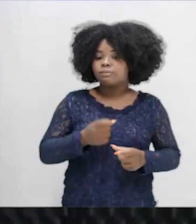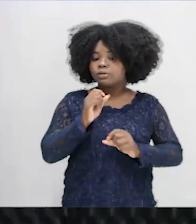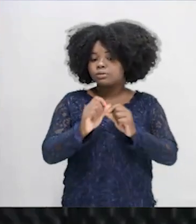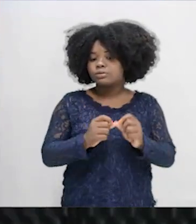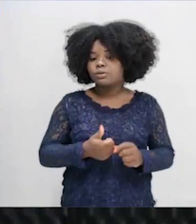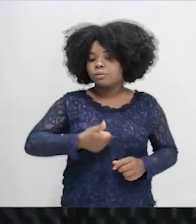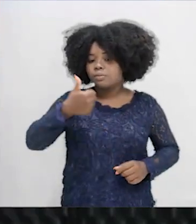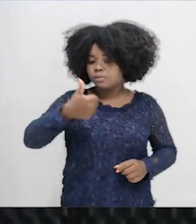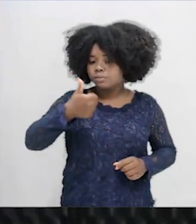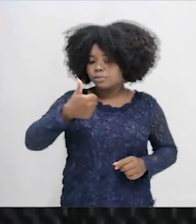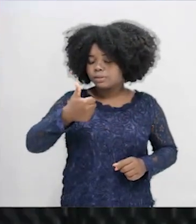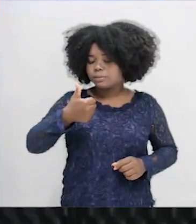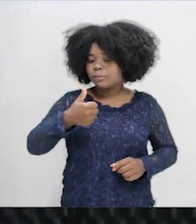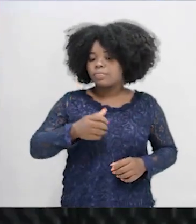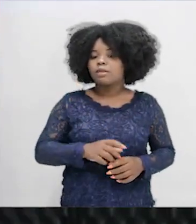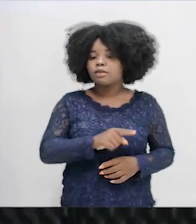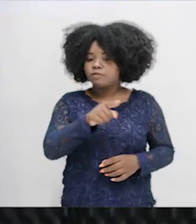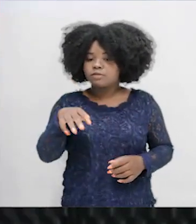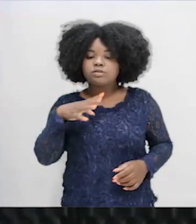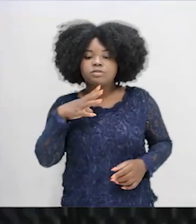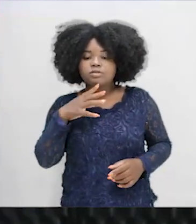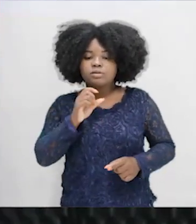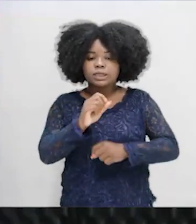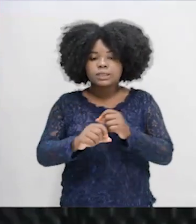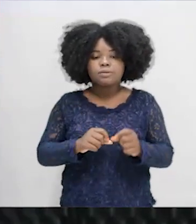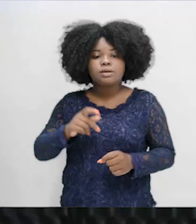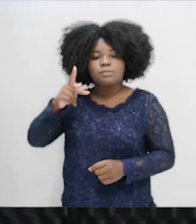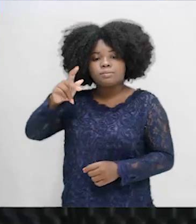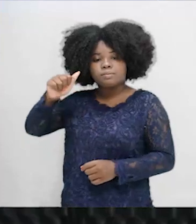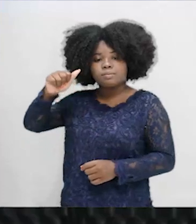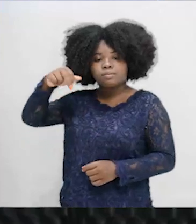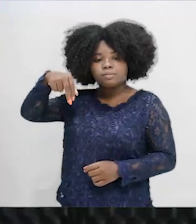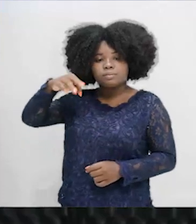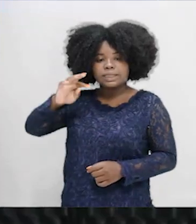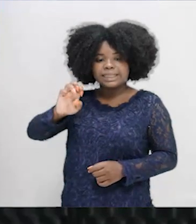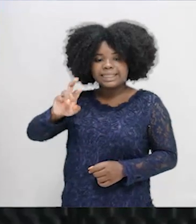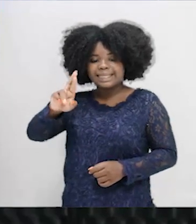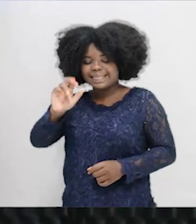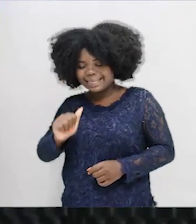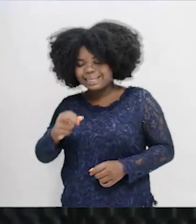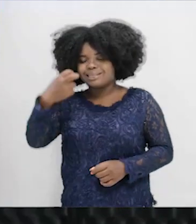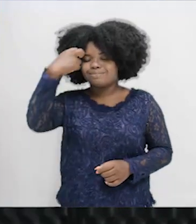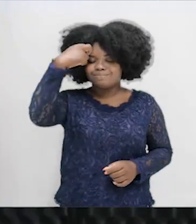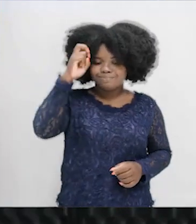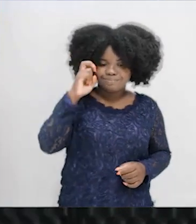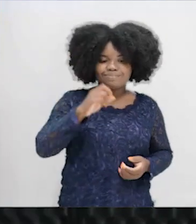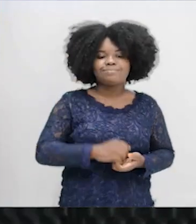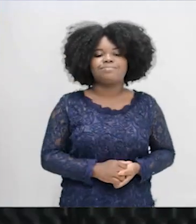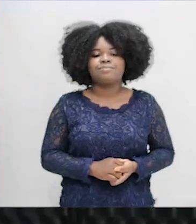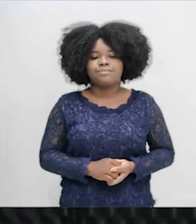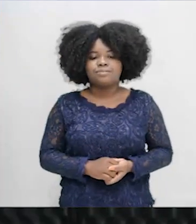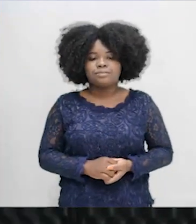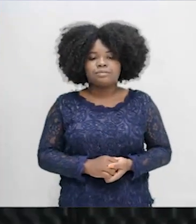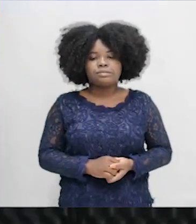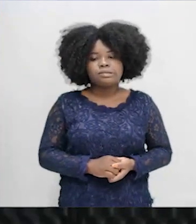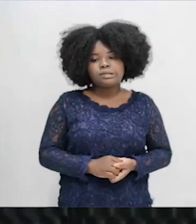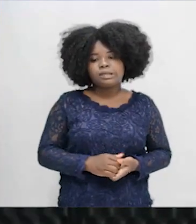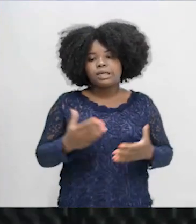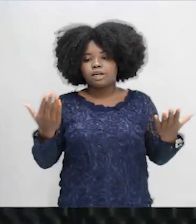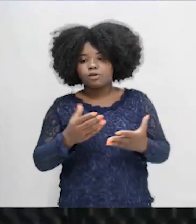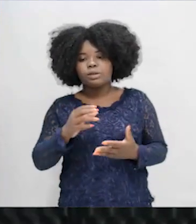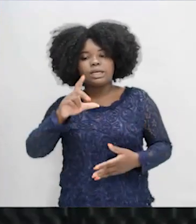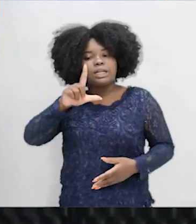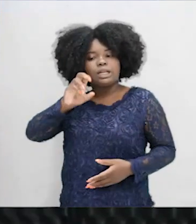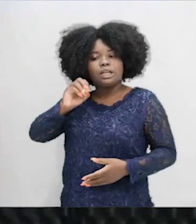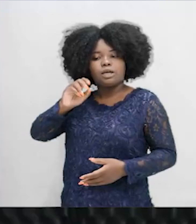de vocês conhece de filmes hoje, que seria a figura do Pantera Negra. Né? Tanto é que inicialmente ele foi chamado de Leopardo Negro, que